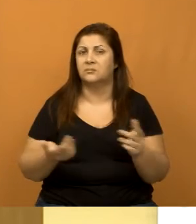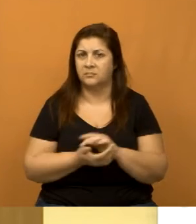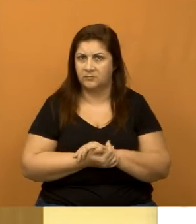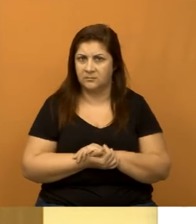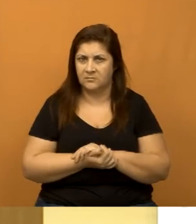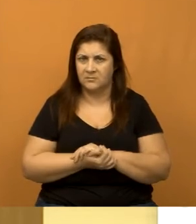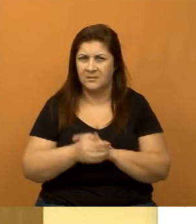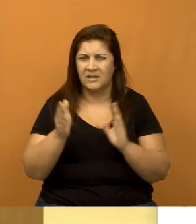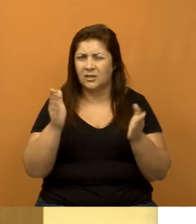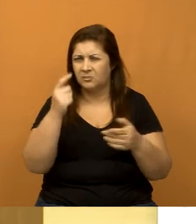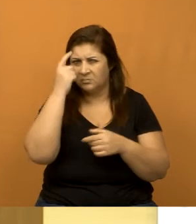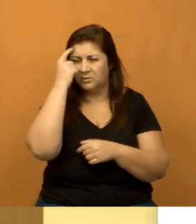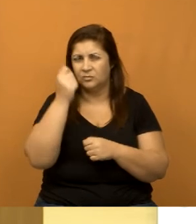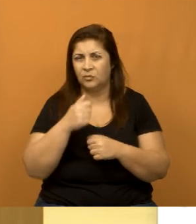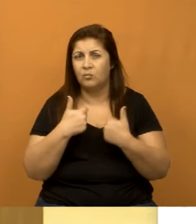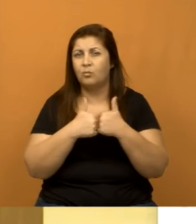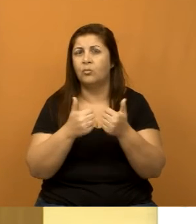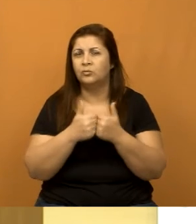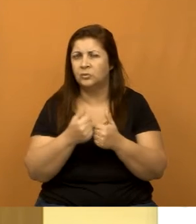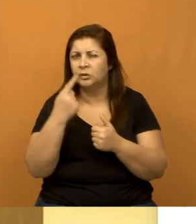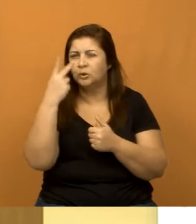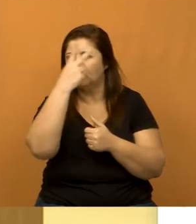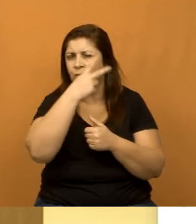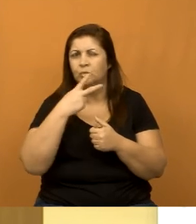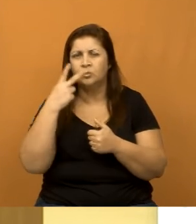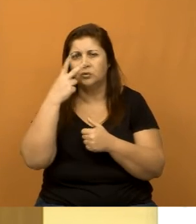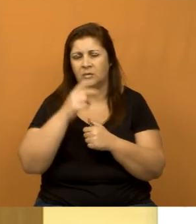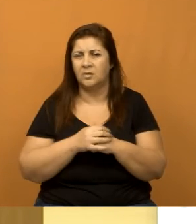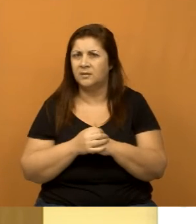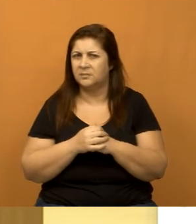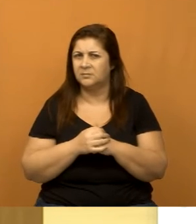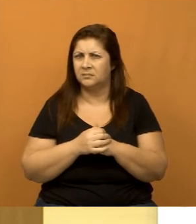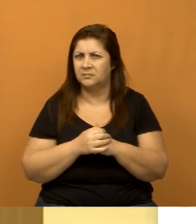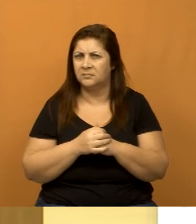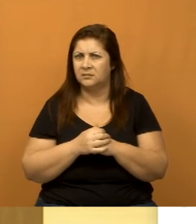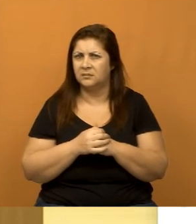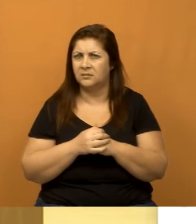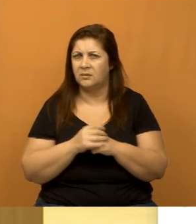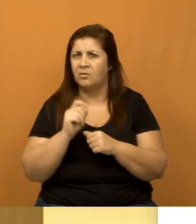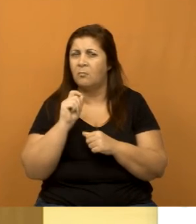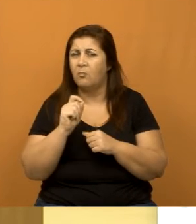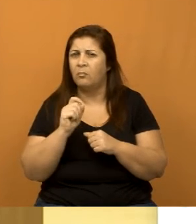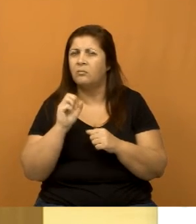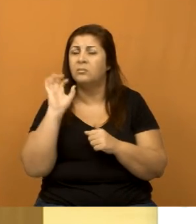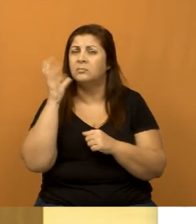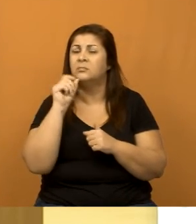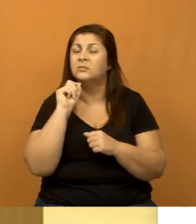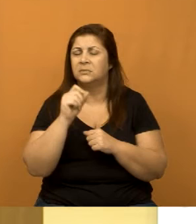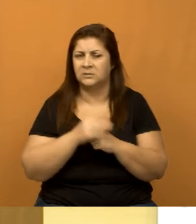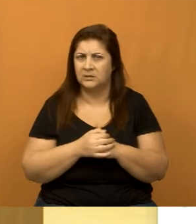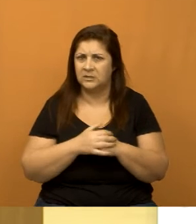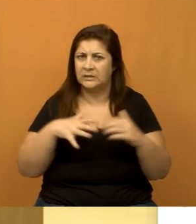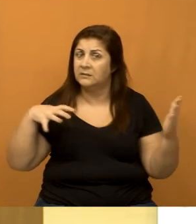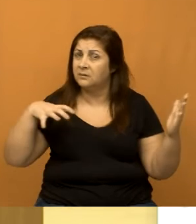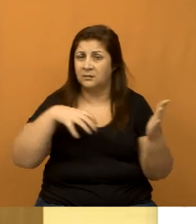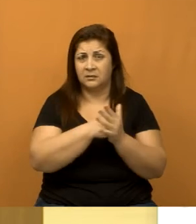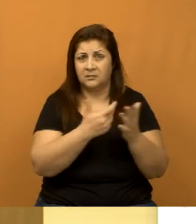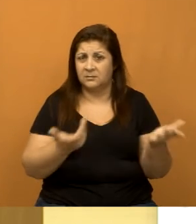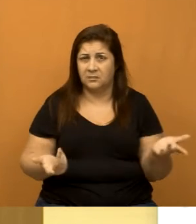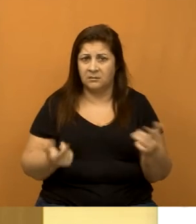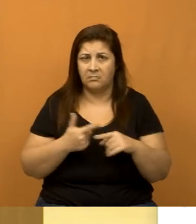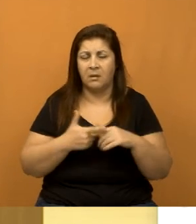vocês já pensaram um motorista 12 horas direto numa estrada? O que pode causar de